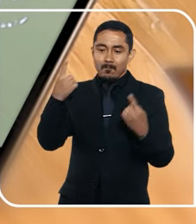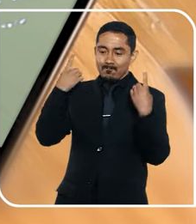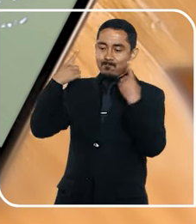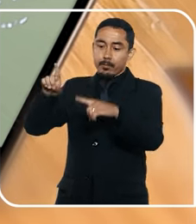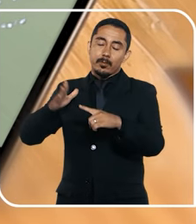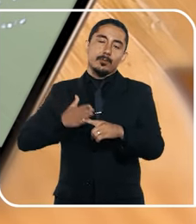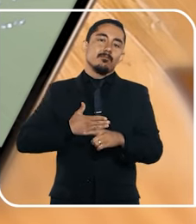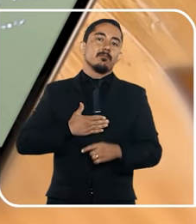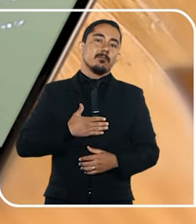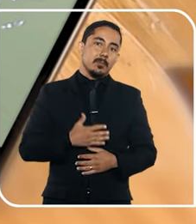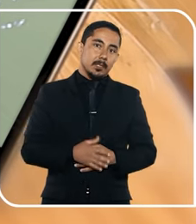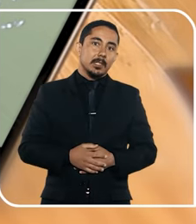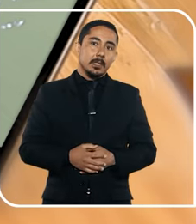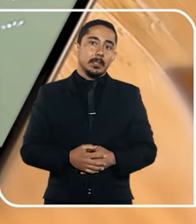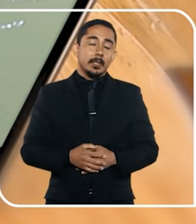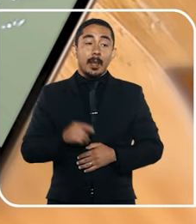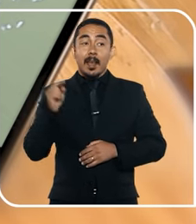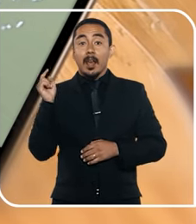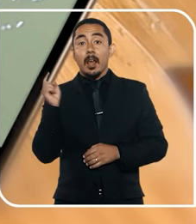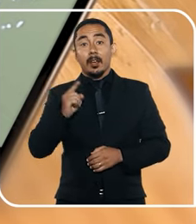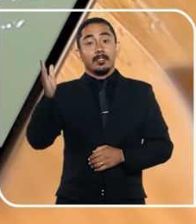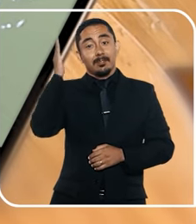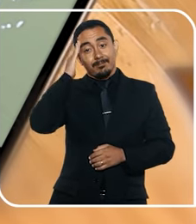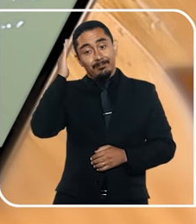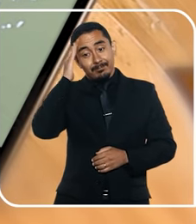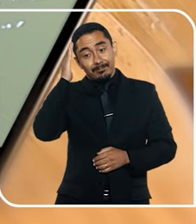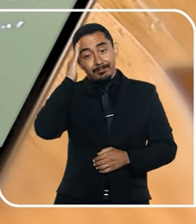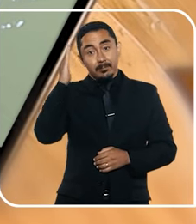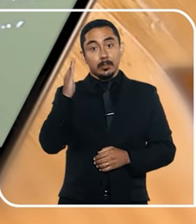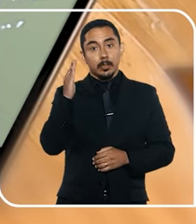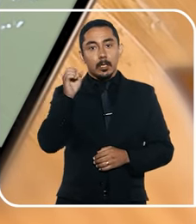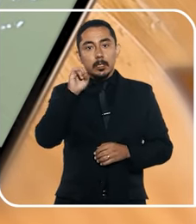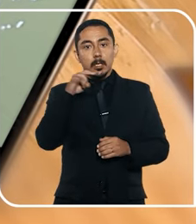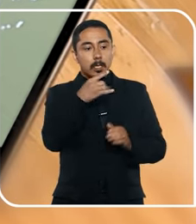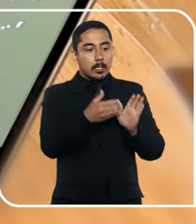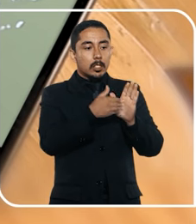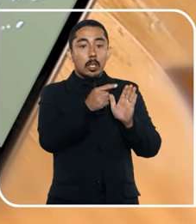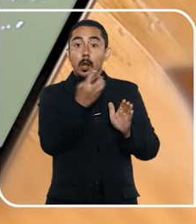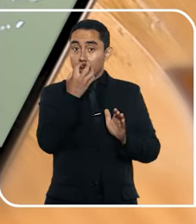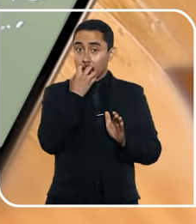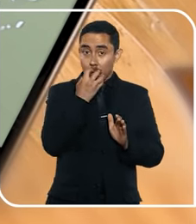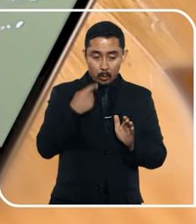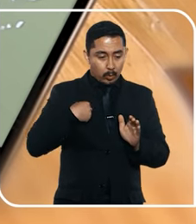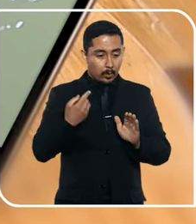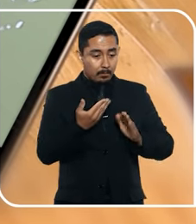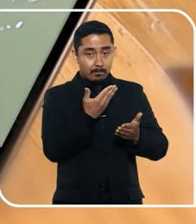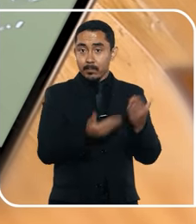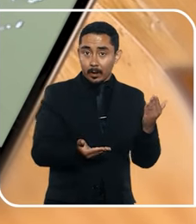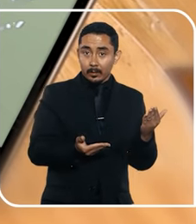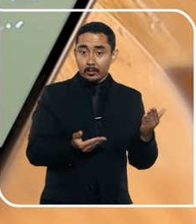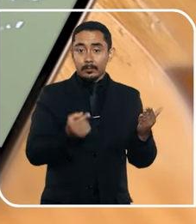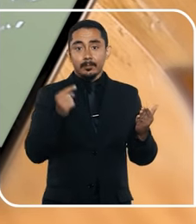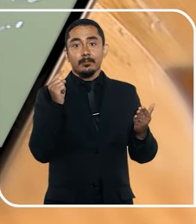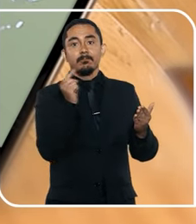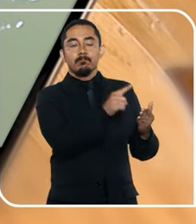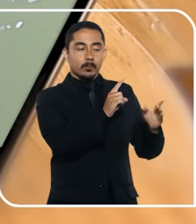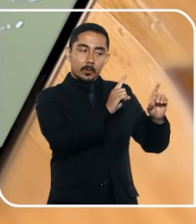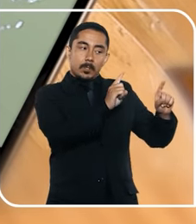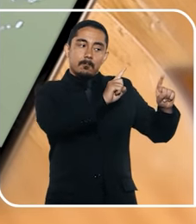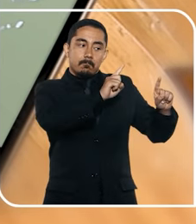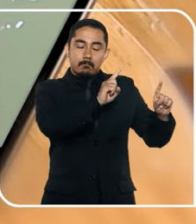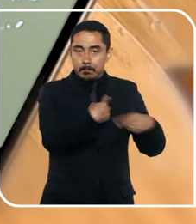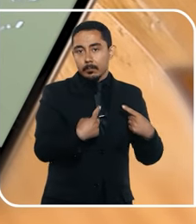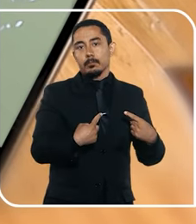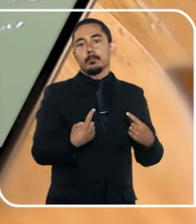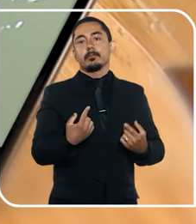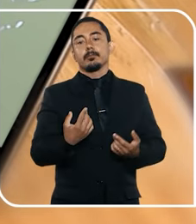atacar, né? Então ela sabia que, tirando a Kimi de mim, ela